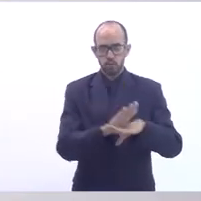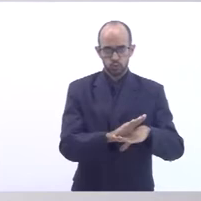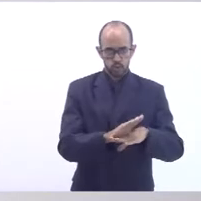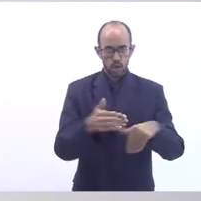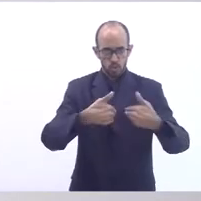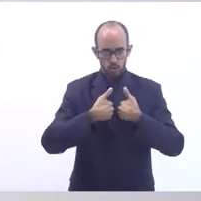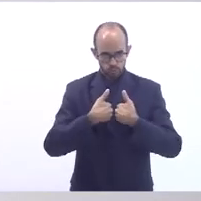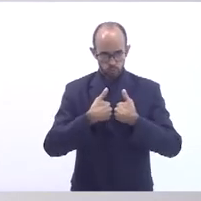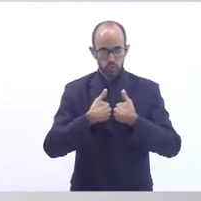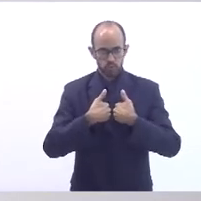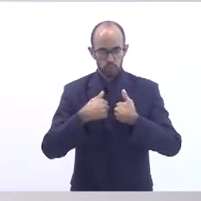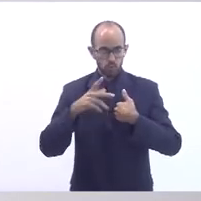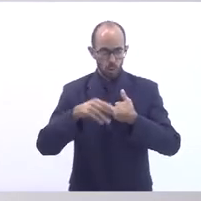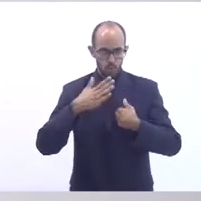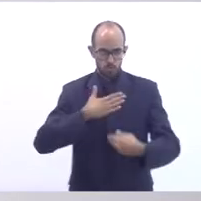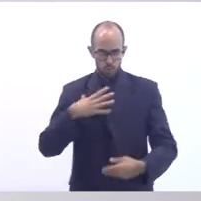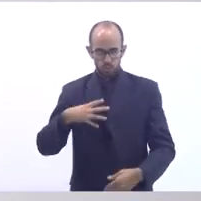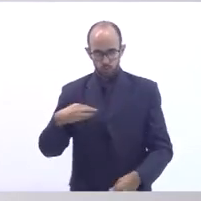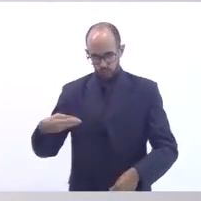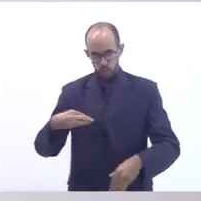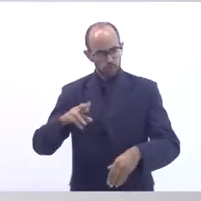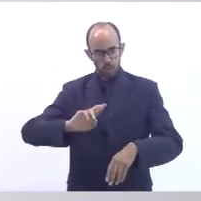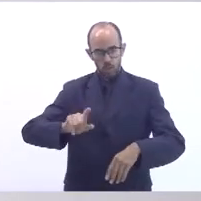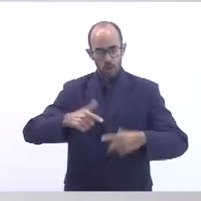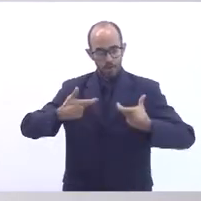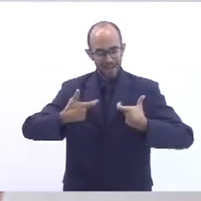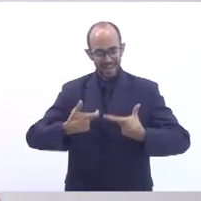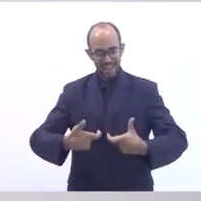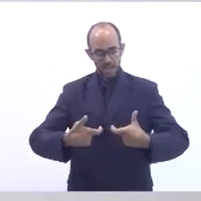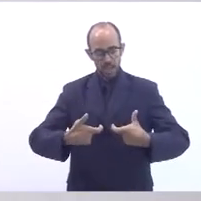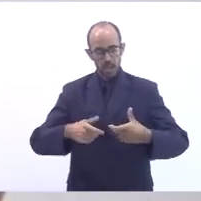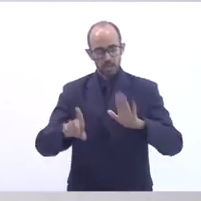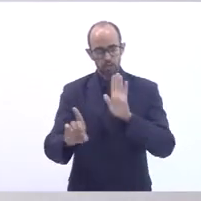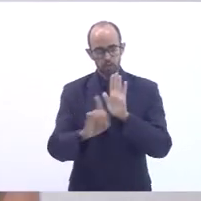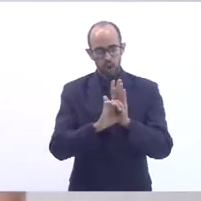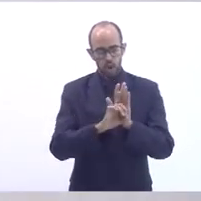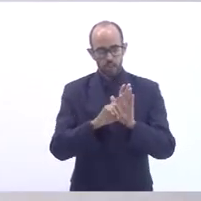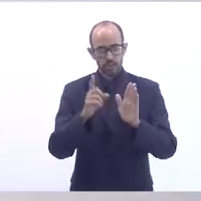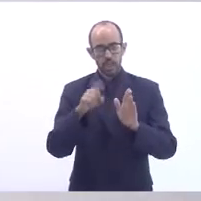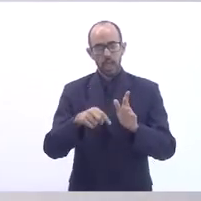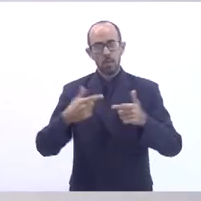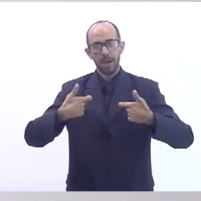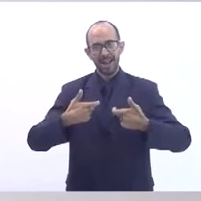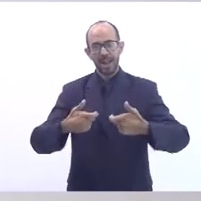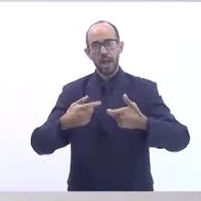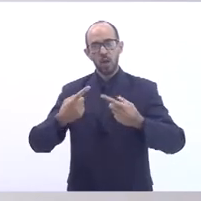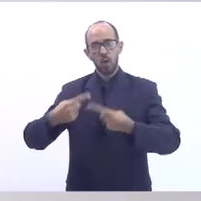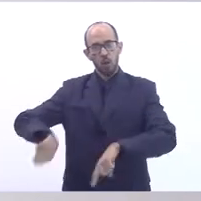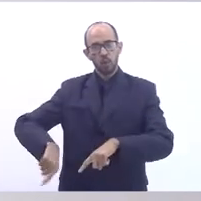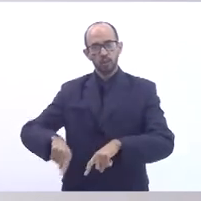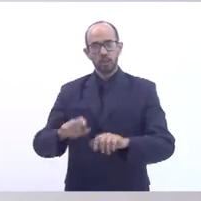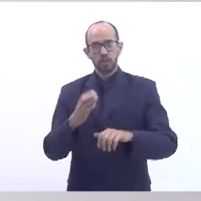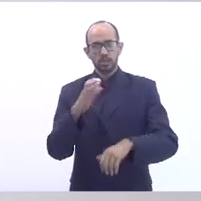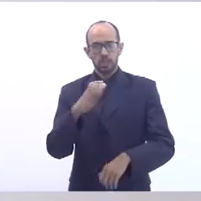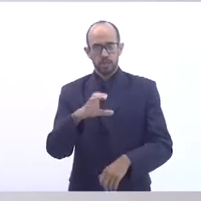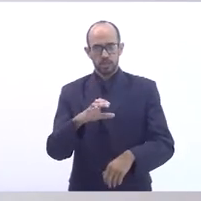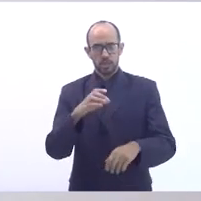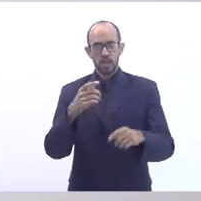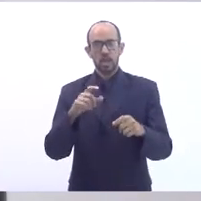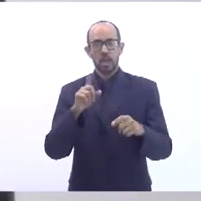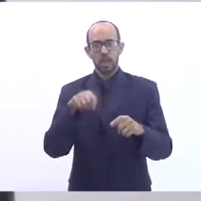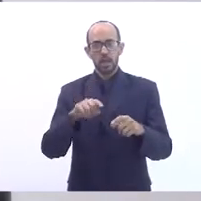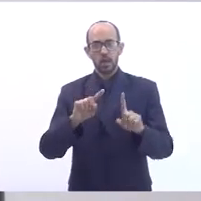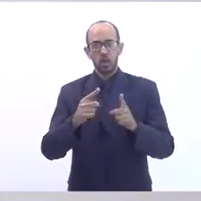como dos meus filhos então eu não vejo uma guerra de drogas eu vejo uma guerra contra ciência eu vejo uma guerra contra